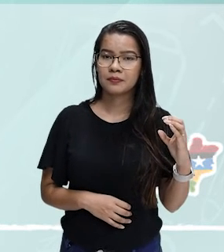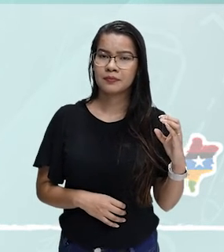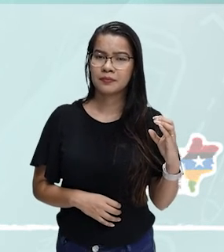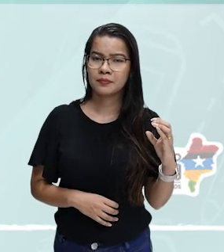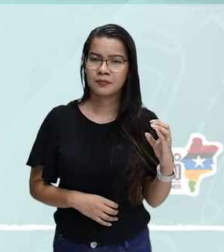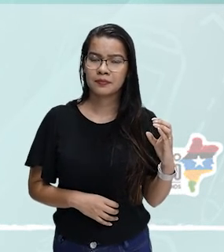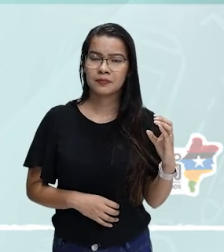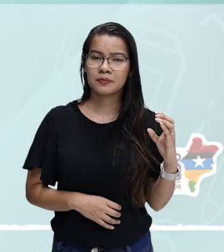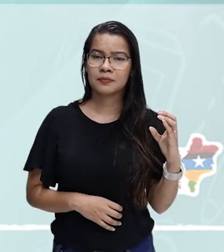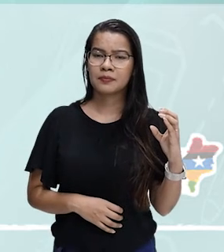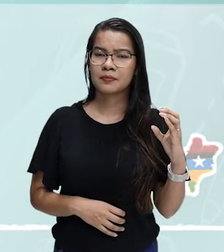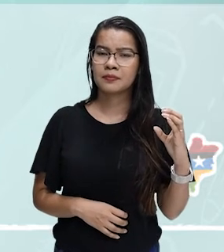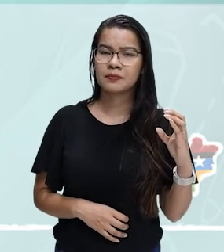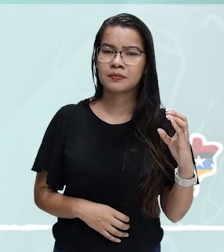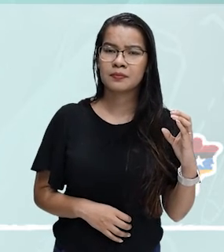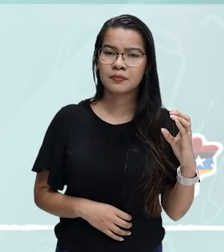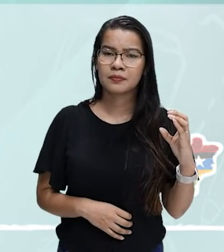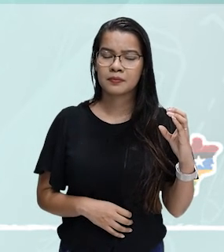doutor.